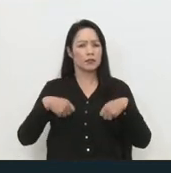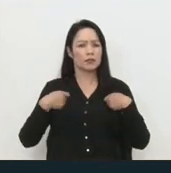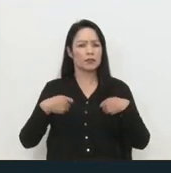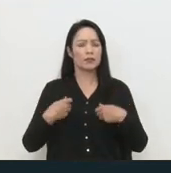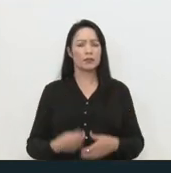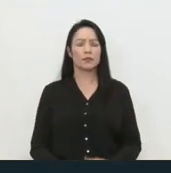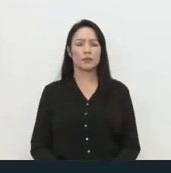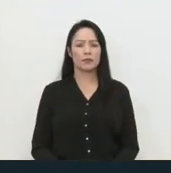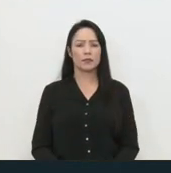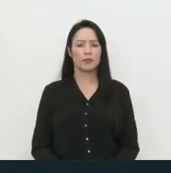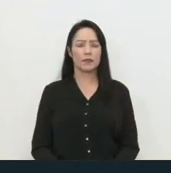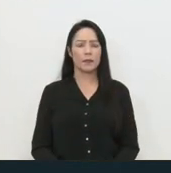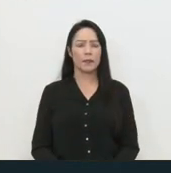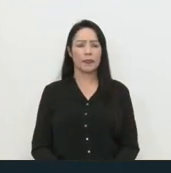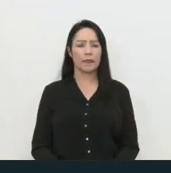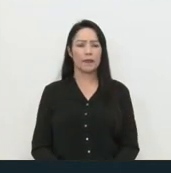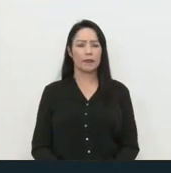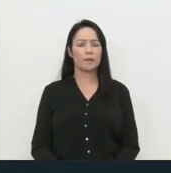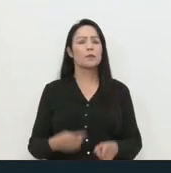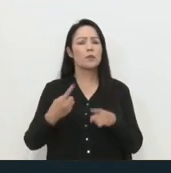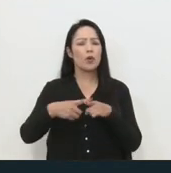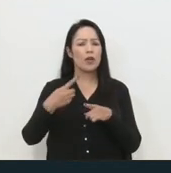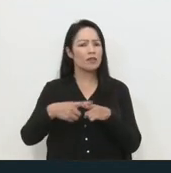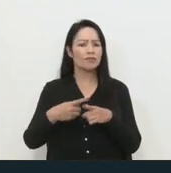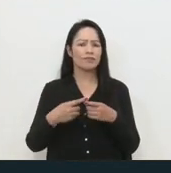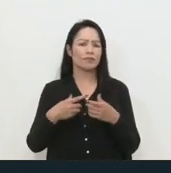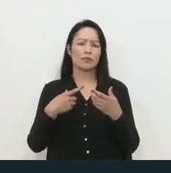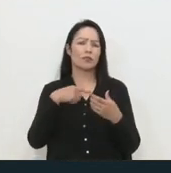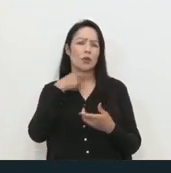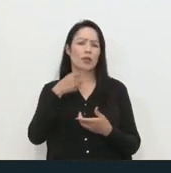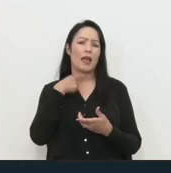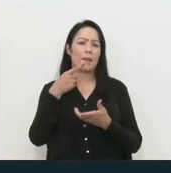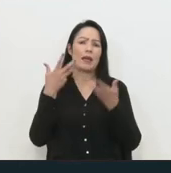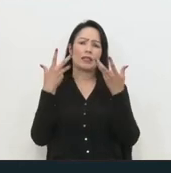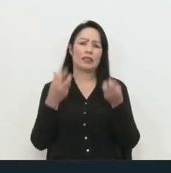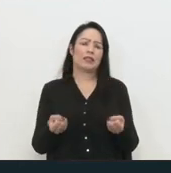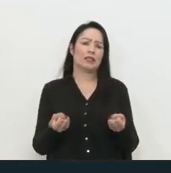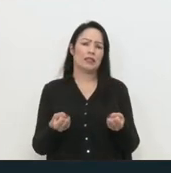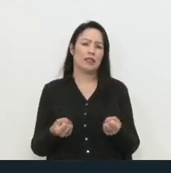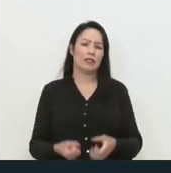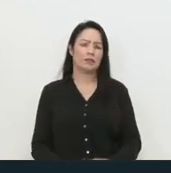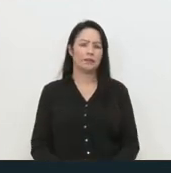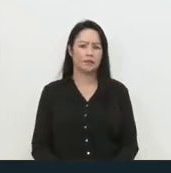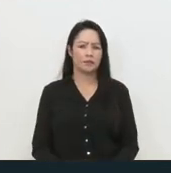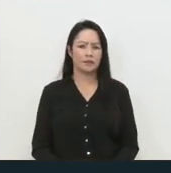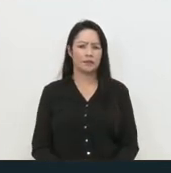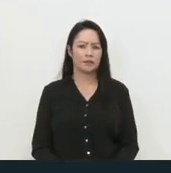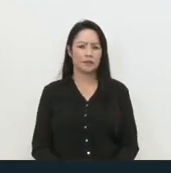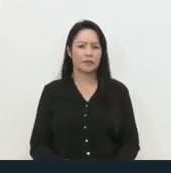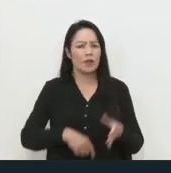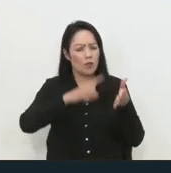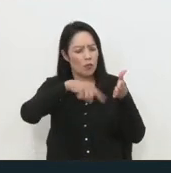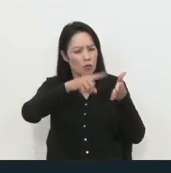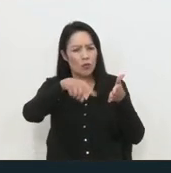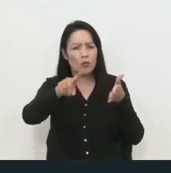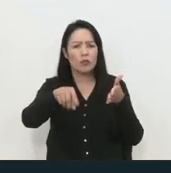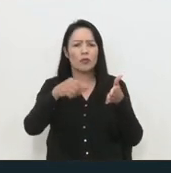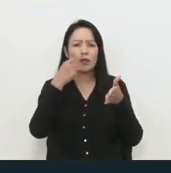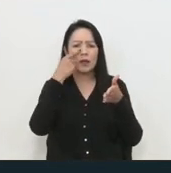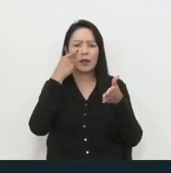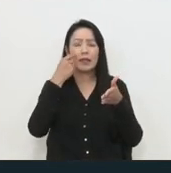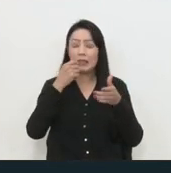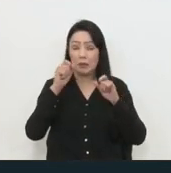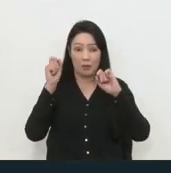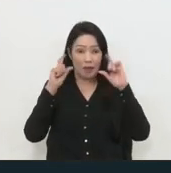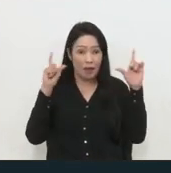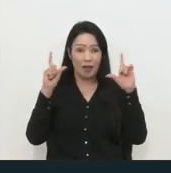porque é inadmissível o grande índice alarmantes de Roubos